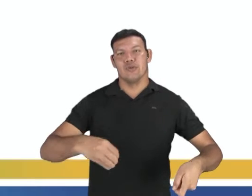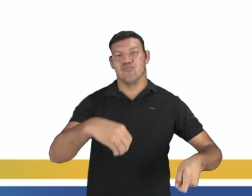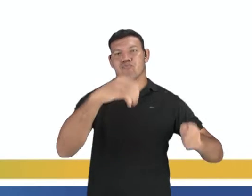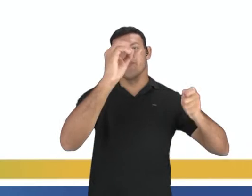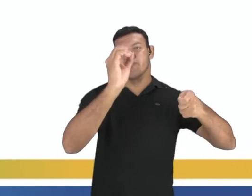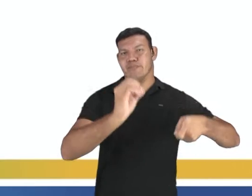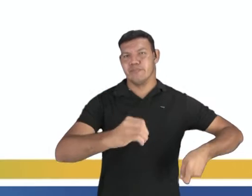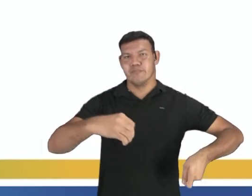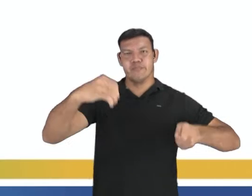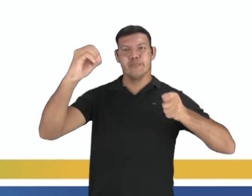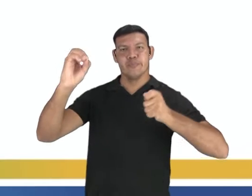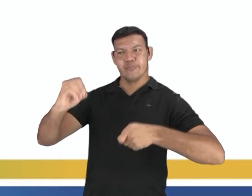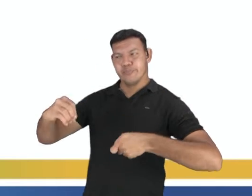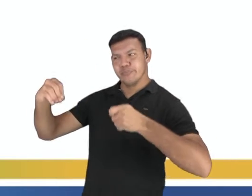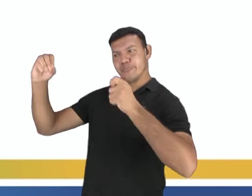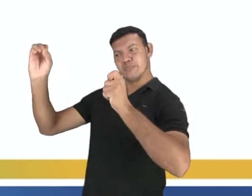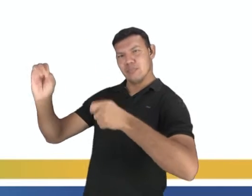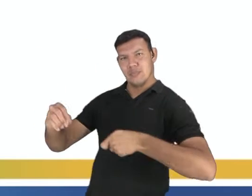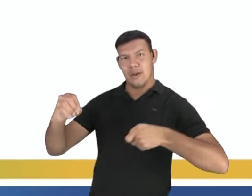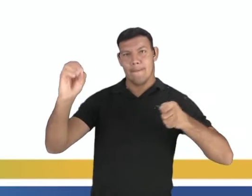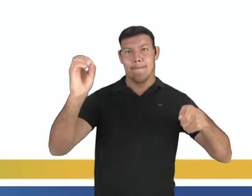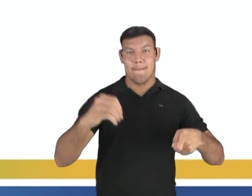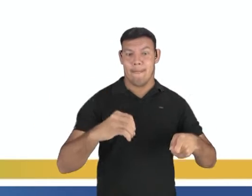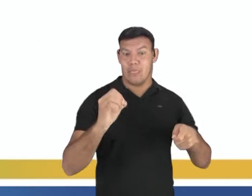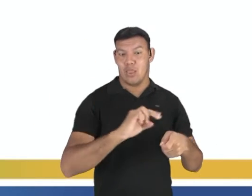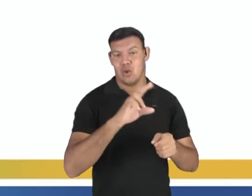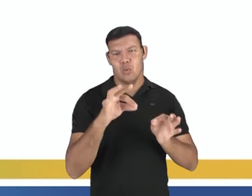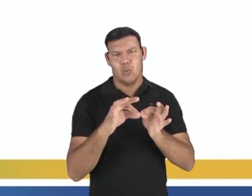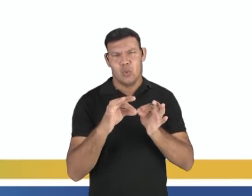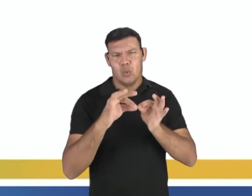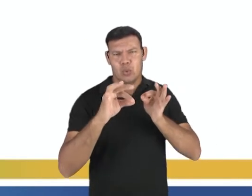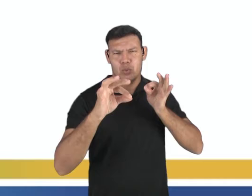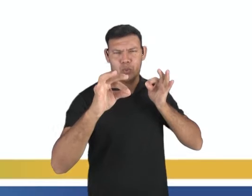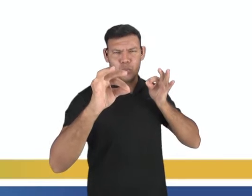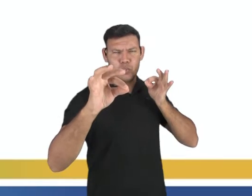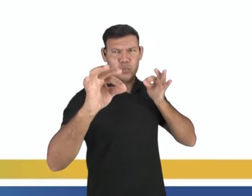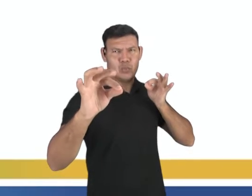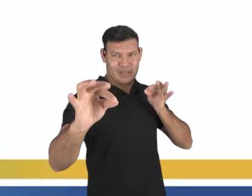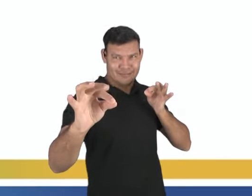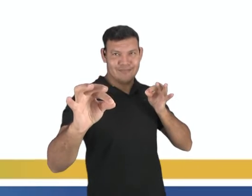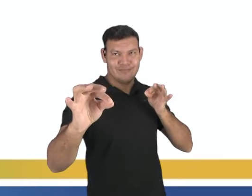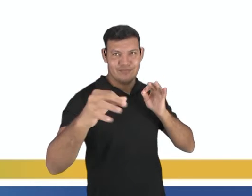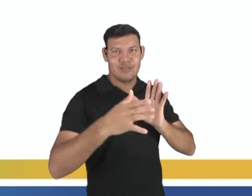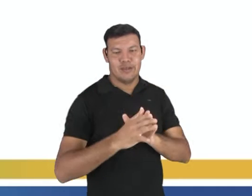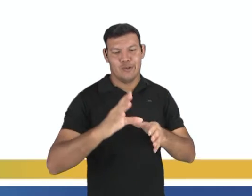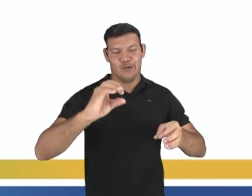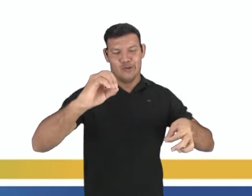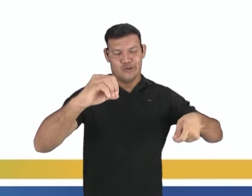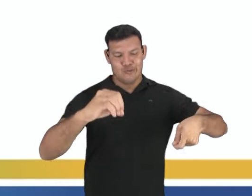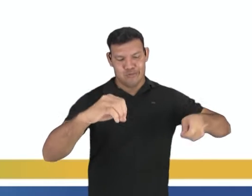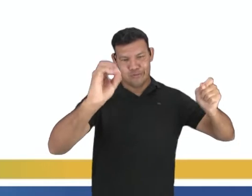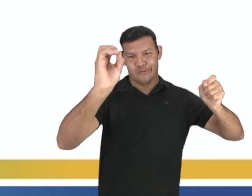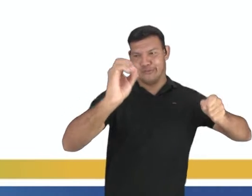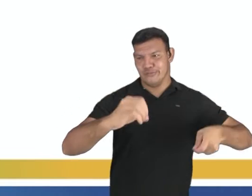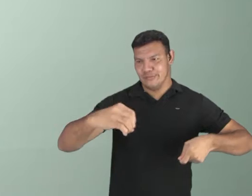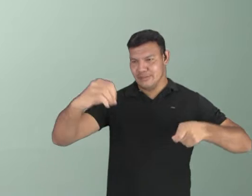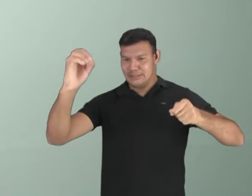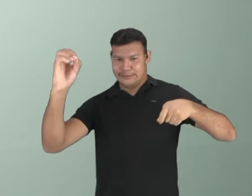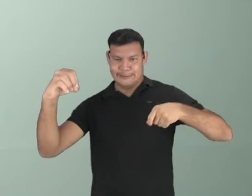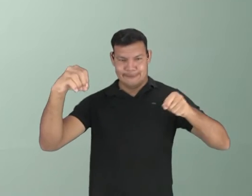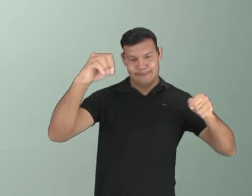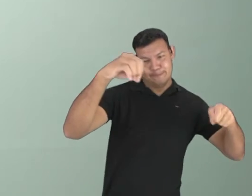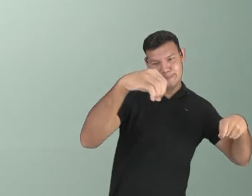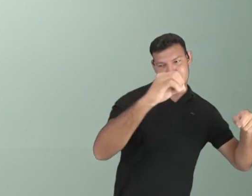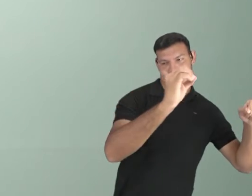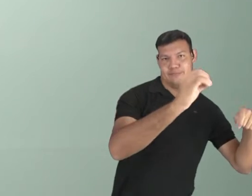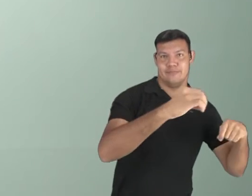daí você tem objetivos. Ou você percorre uma determinada distância levando aquela bola sobre o lençol sem deixar